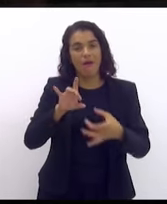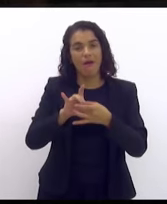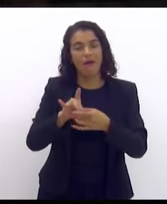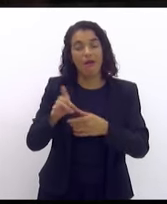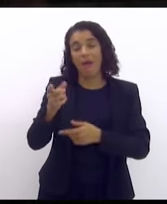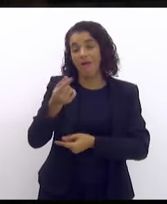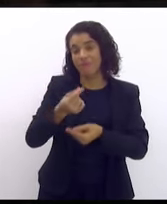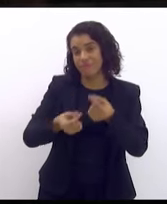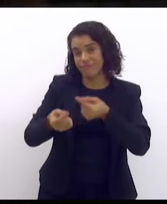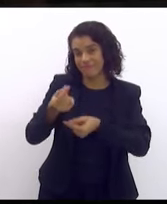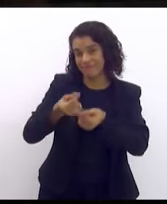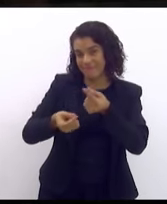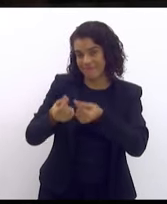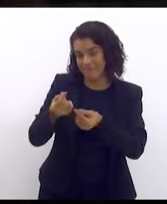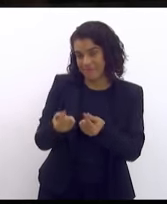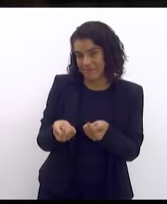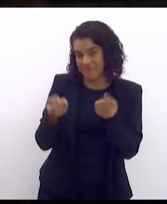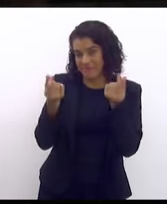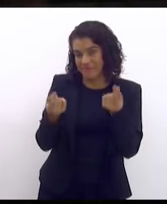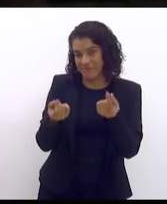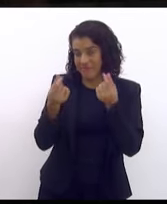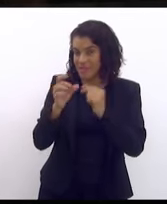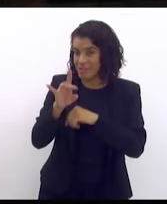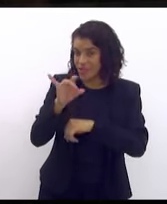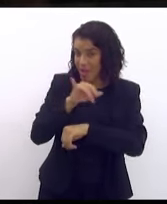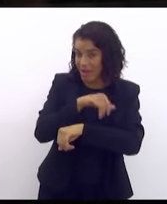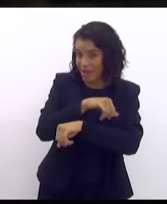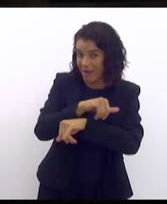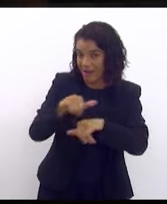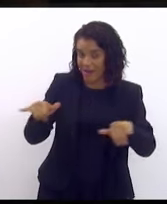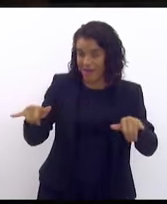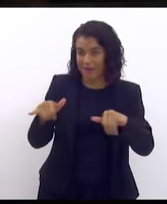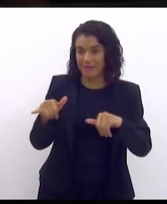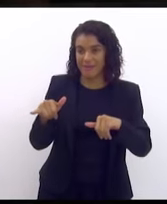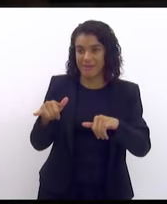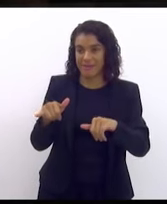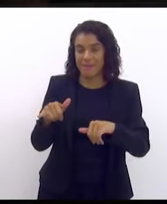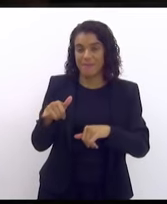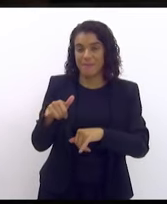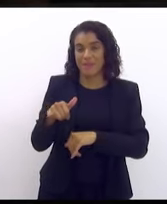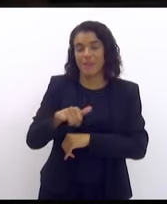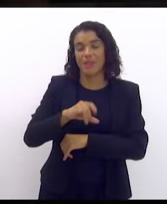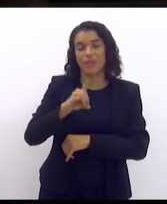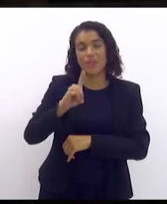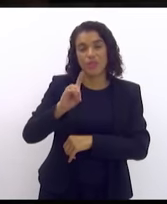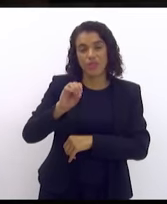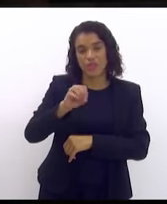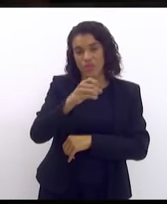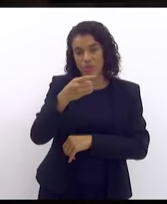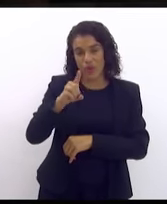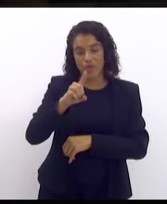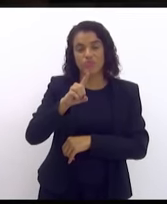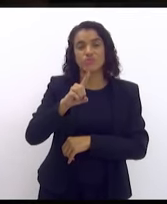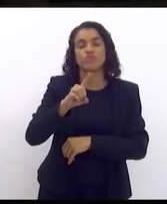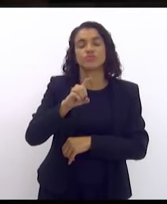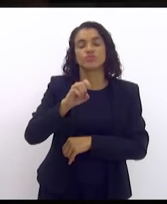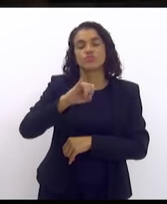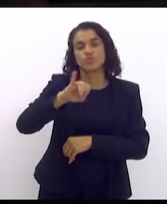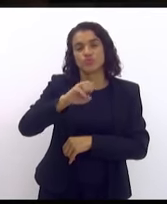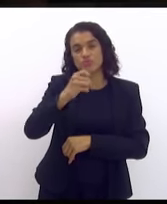econômico isso há de lembrar que Dom João VI em